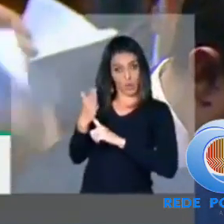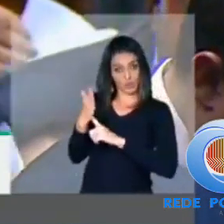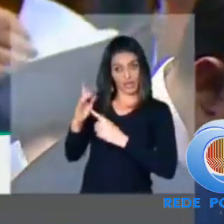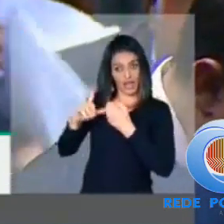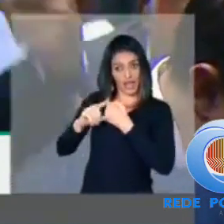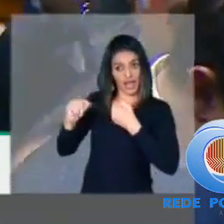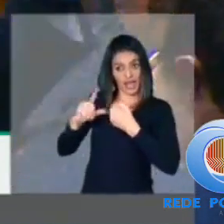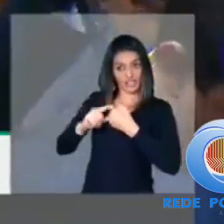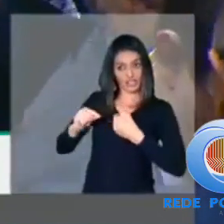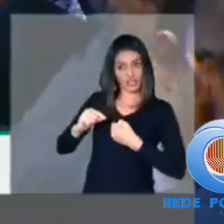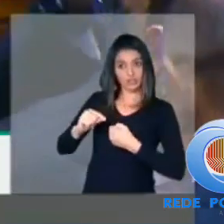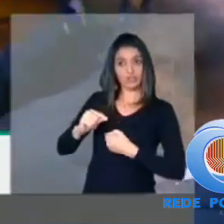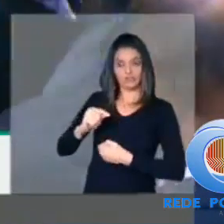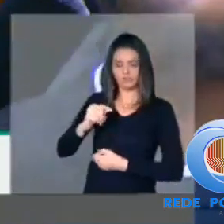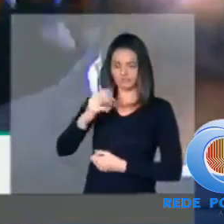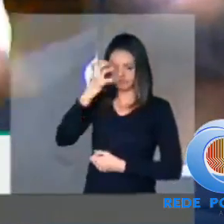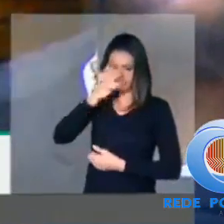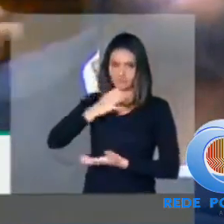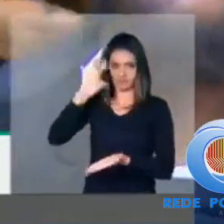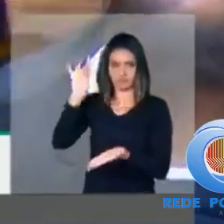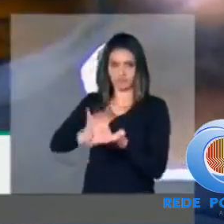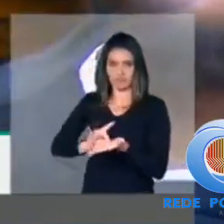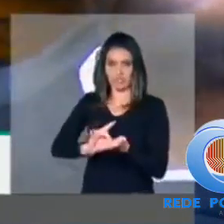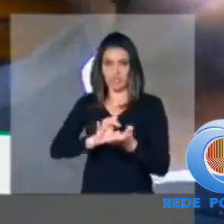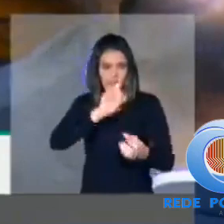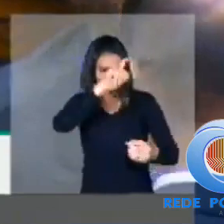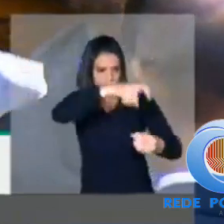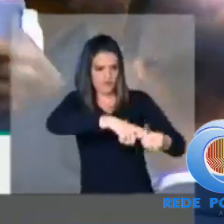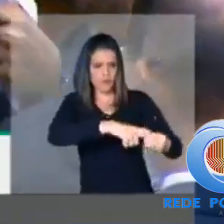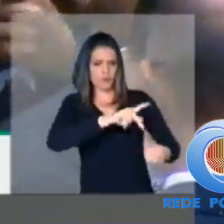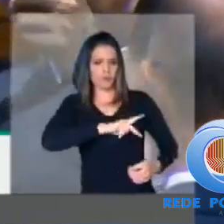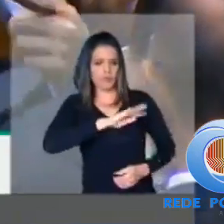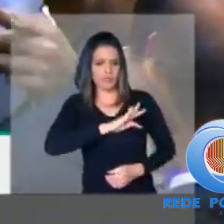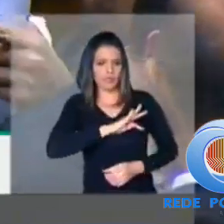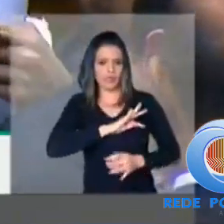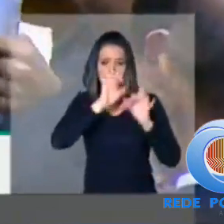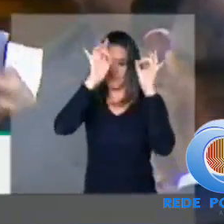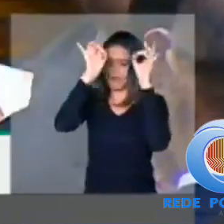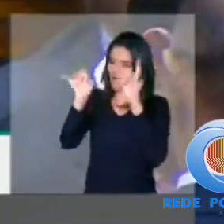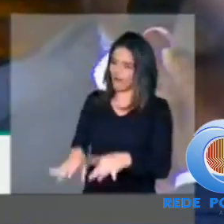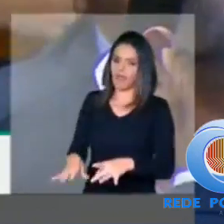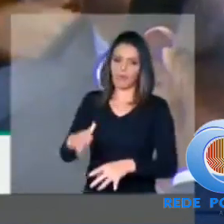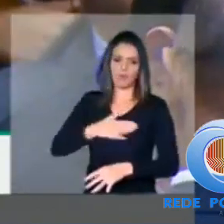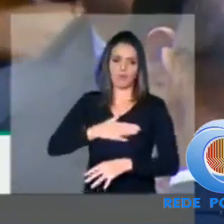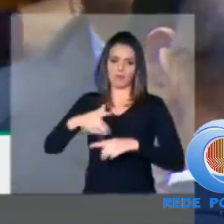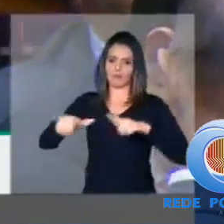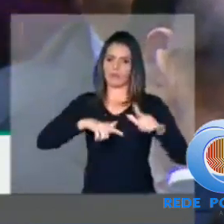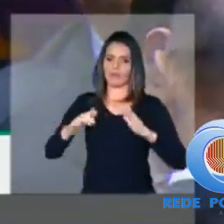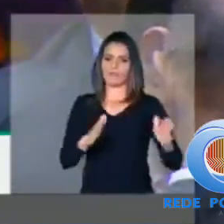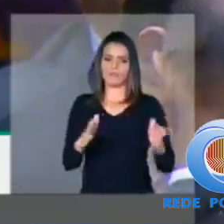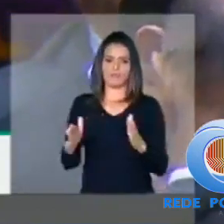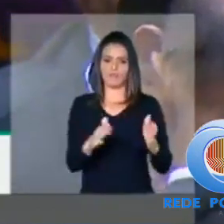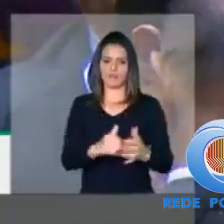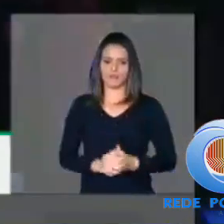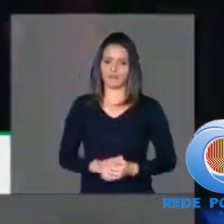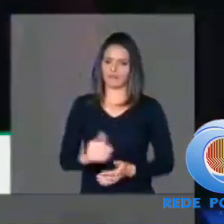esse artigo, me filio ao PT e renuncio ao mandato, porque é absurdo, ele não existe, deputado